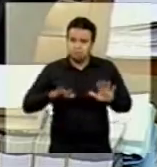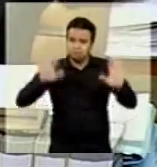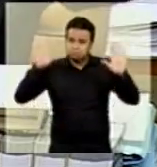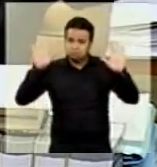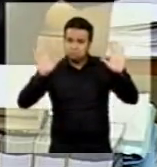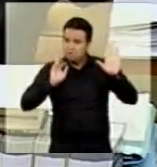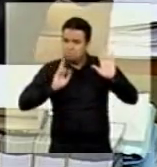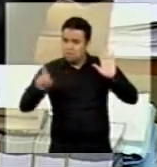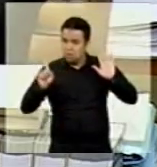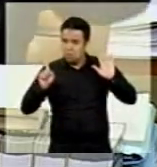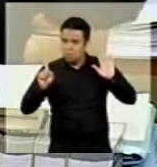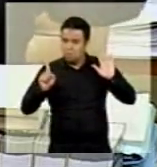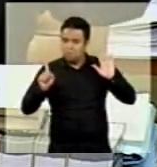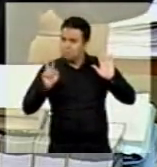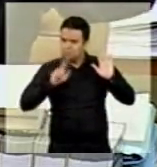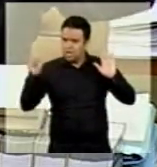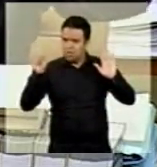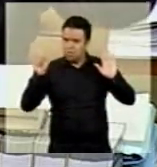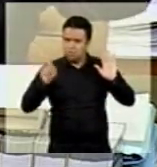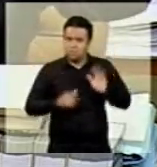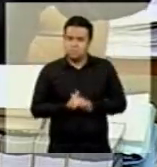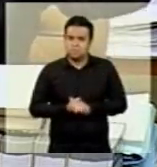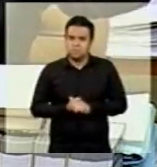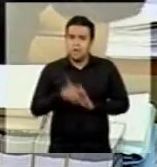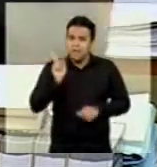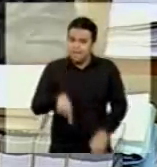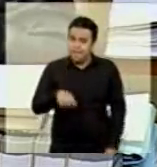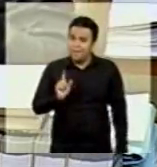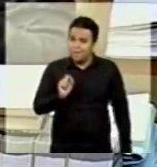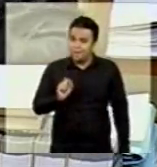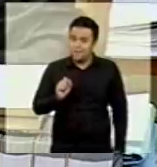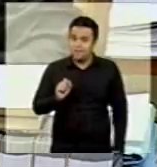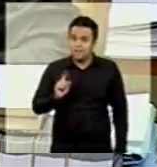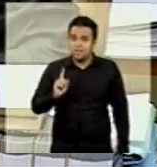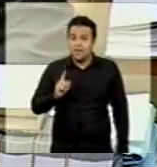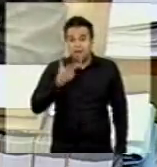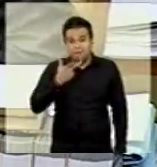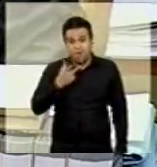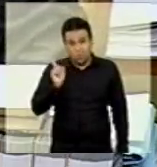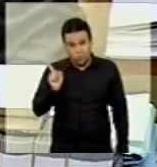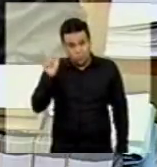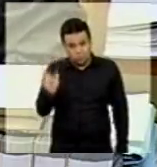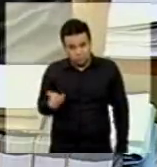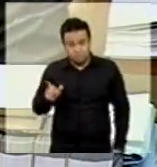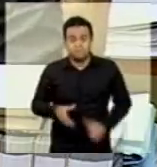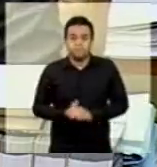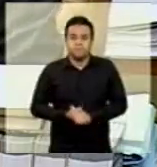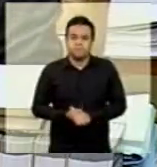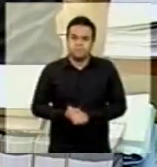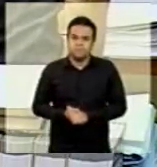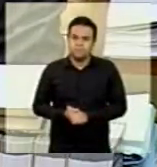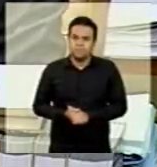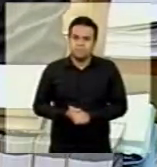disse, não, de modo algum. Ao contrário, seremos, disse-nos ela,